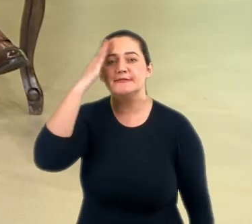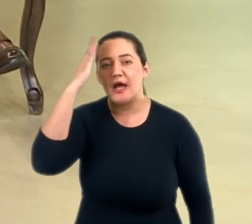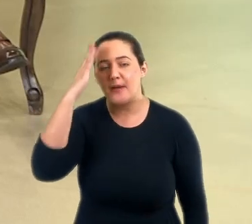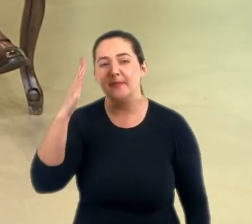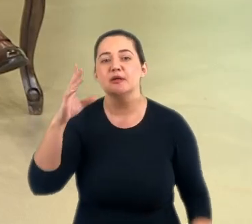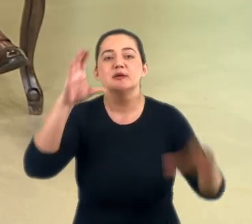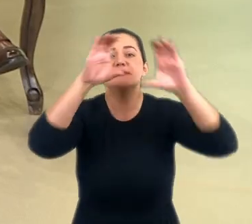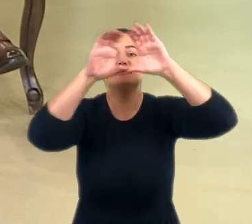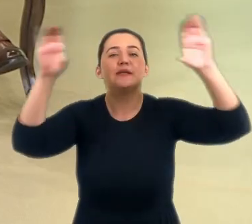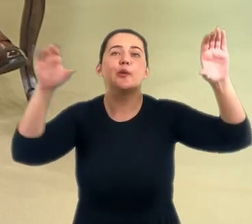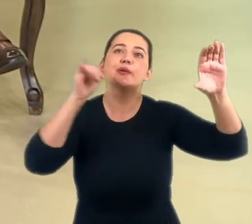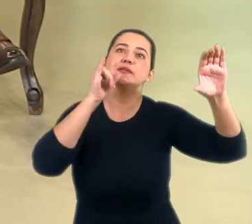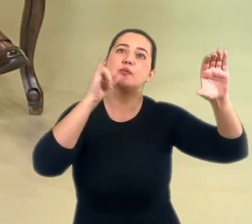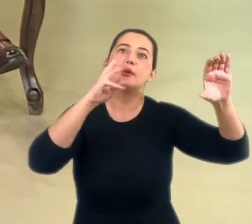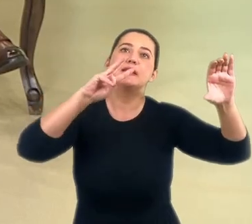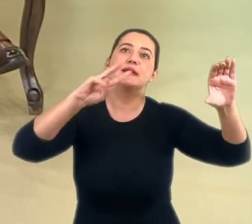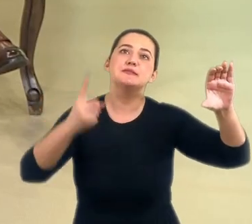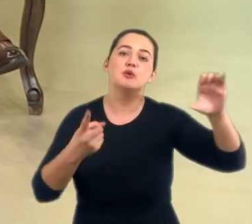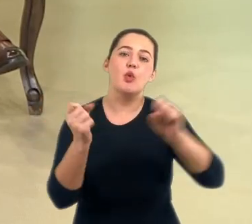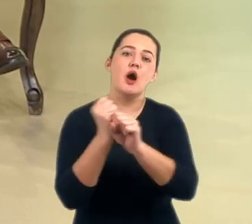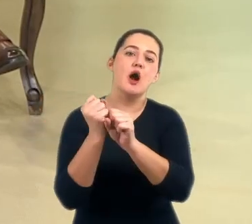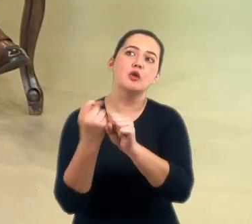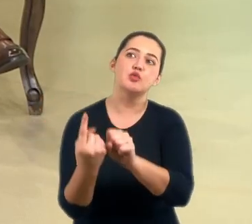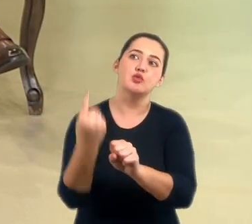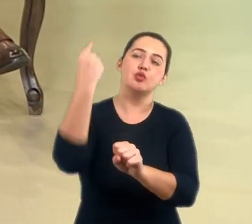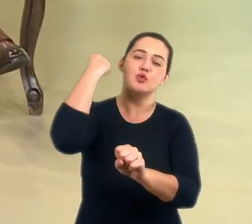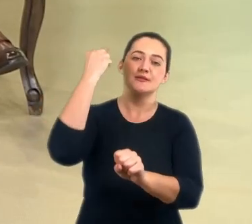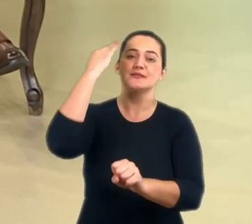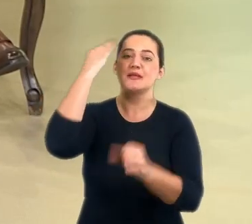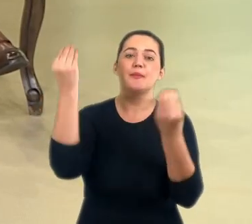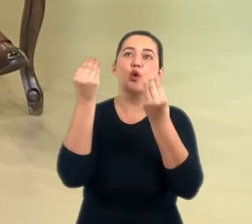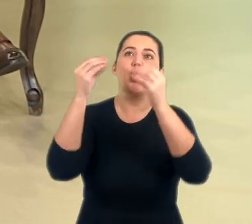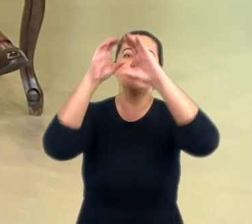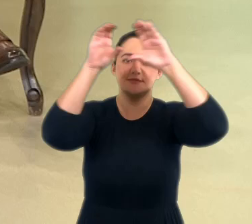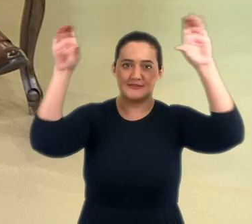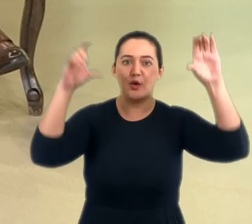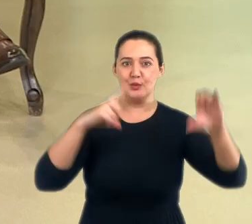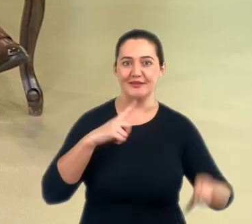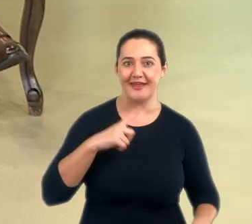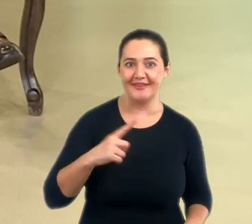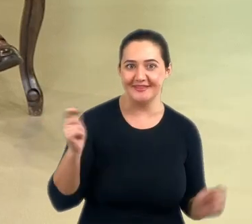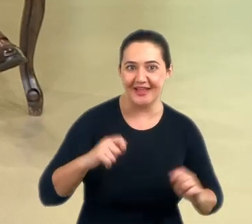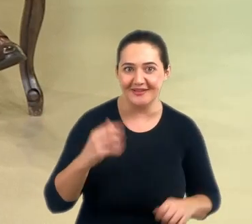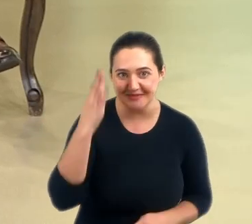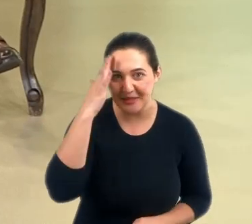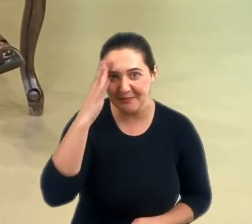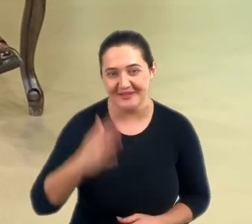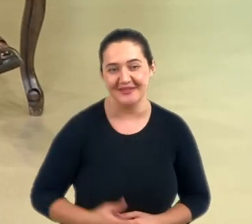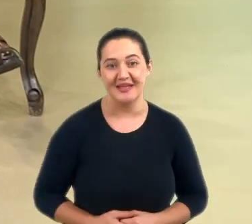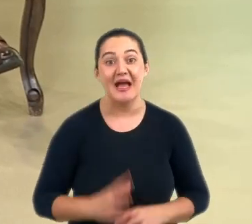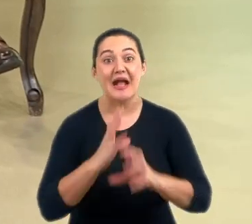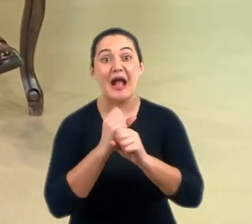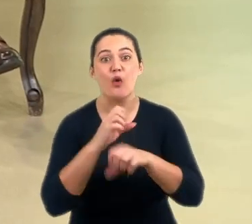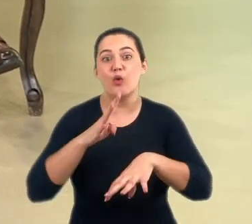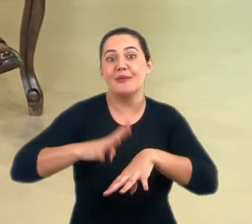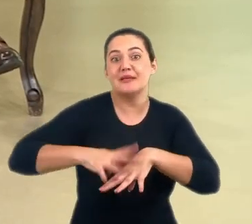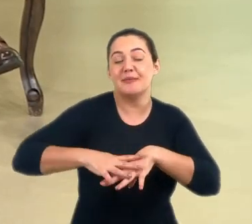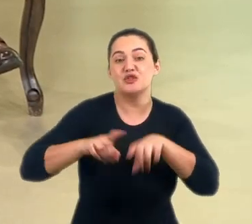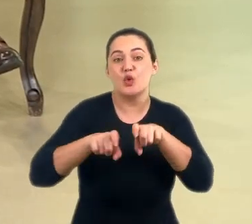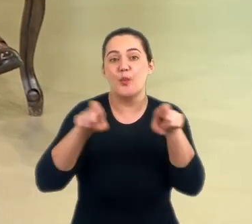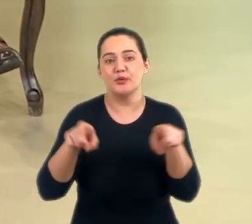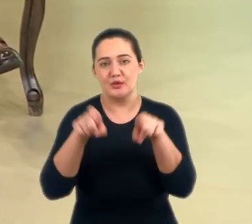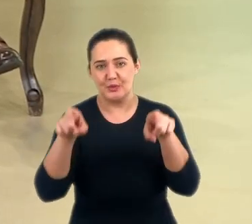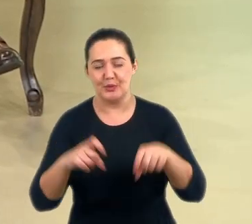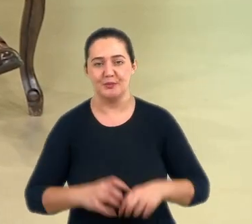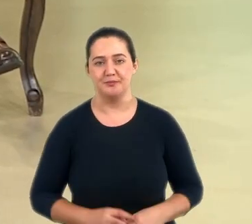há 2.000 anos atrás, por exemplo, há 3.000 anos atrás. E esse é um dado muito importante. Eu vou explicar melhor e você vai entender. A cronologia